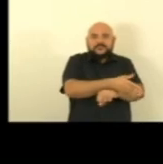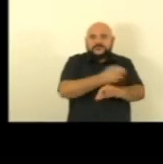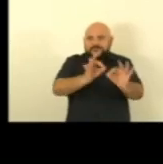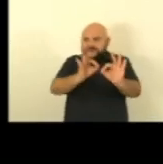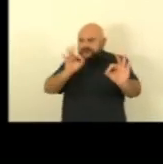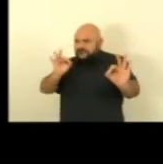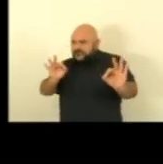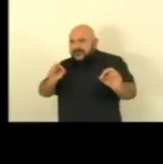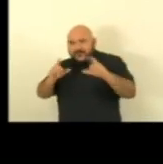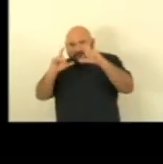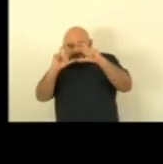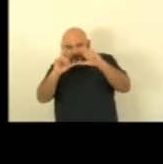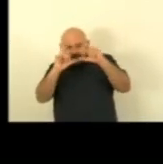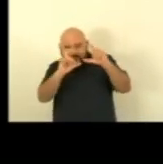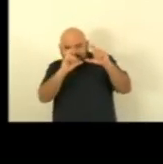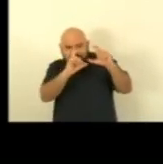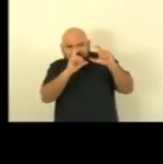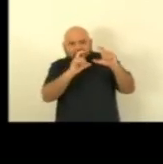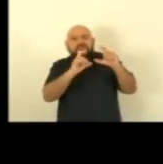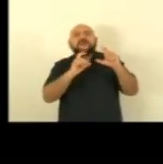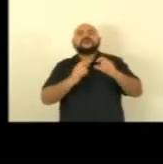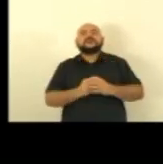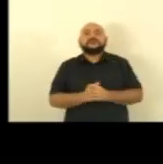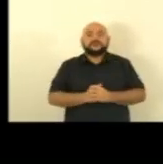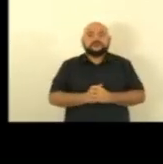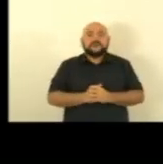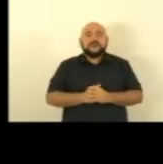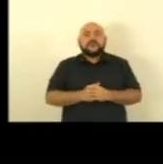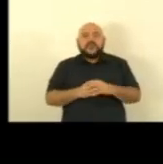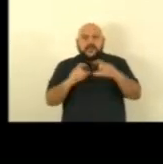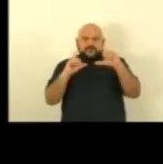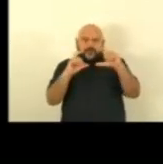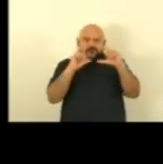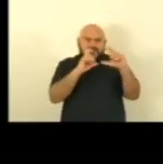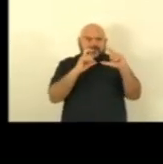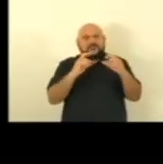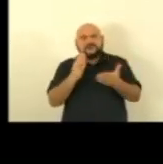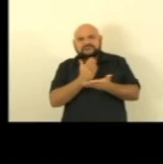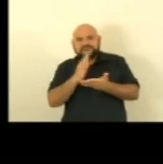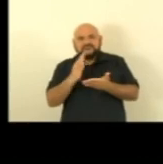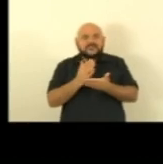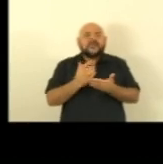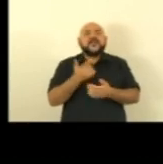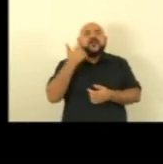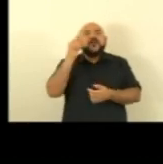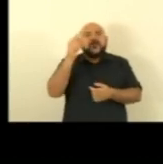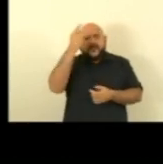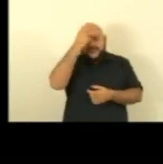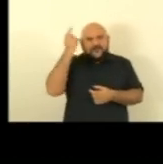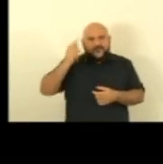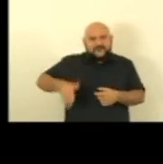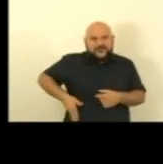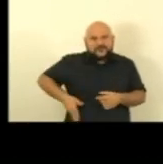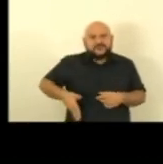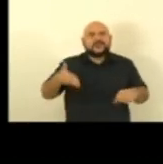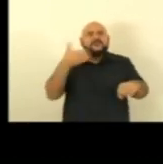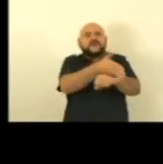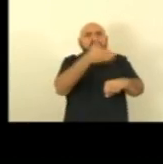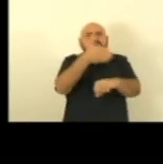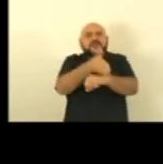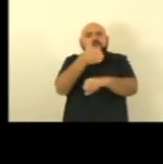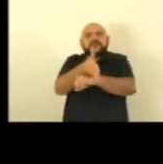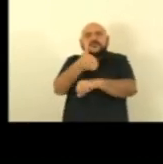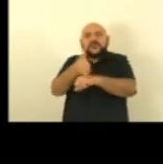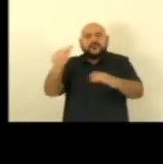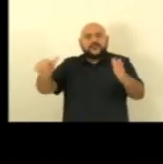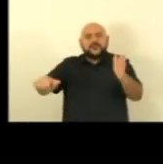já vai tirando a primeira foto. Dá mais uns cliques enquanto chegam outros invasores. O primeiro invasor